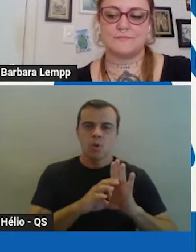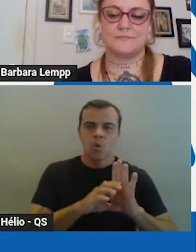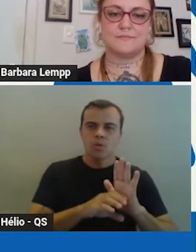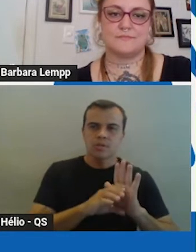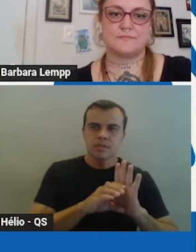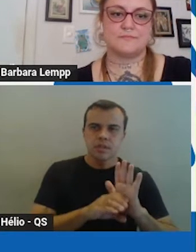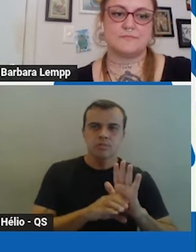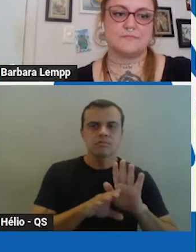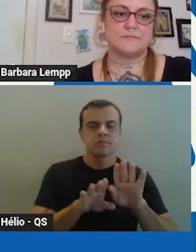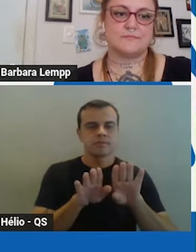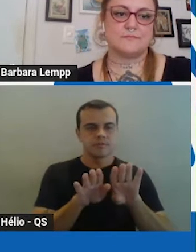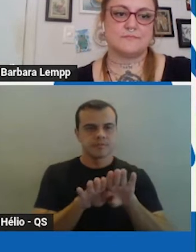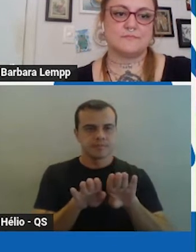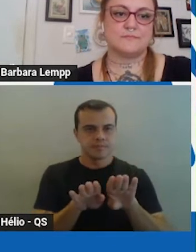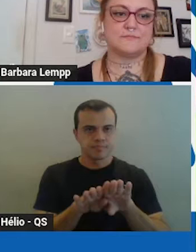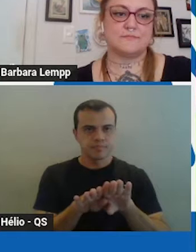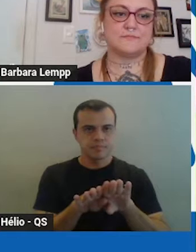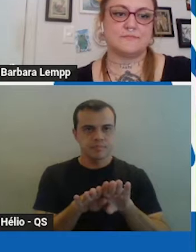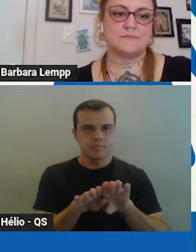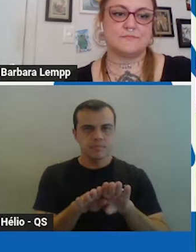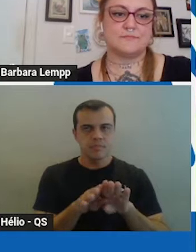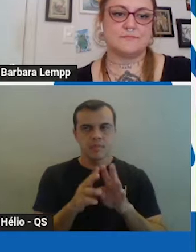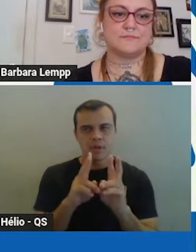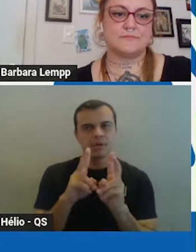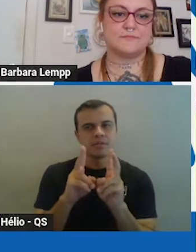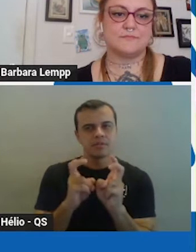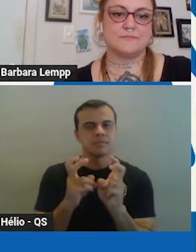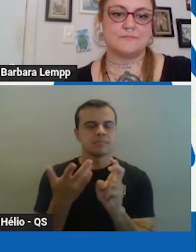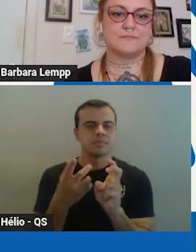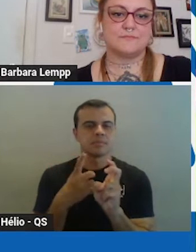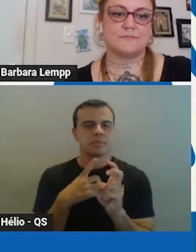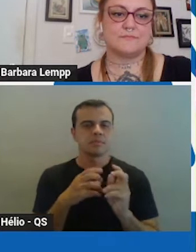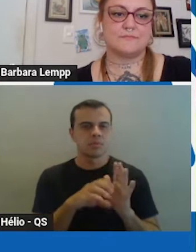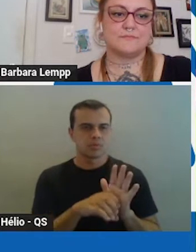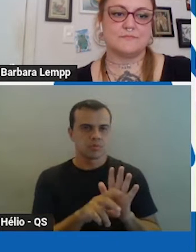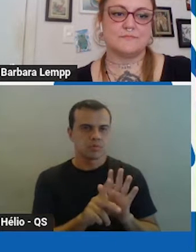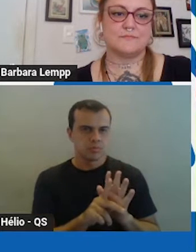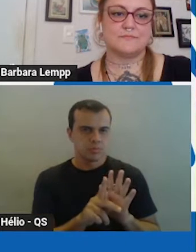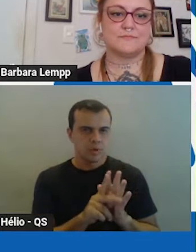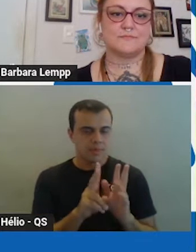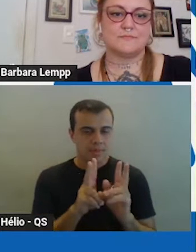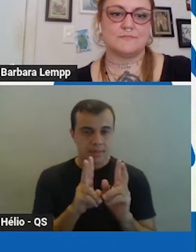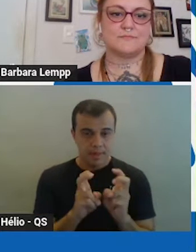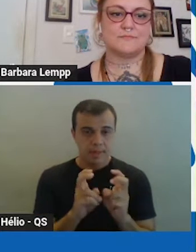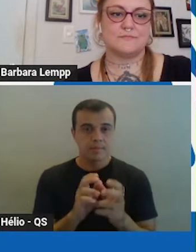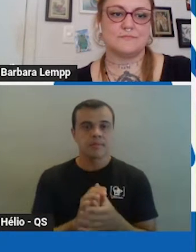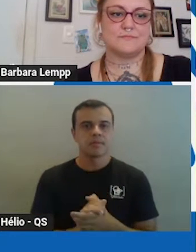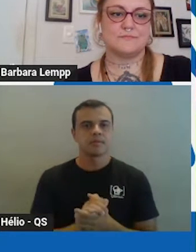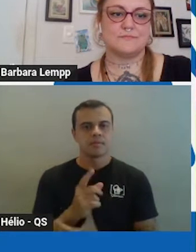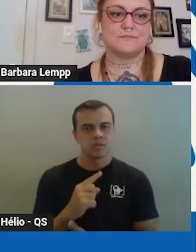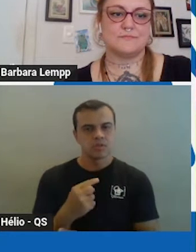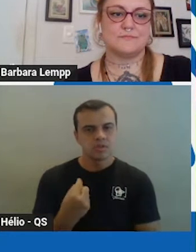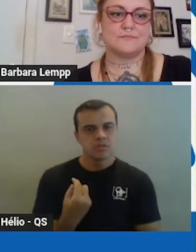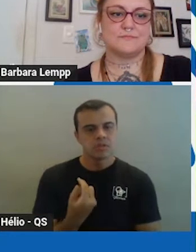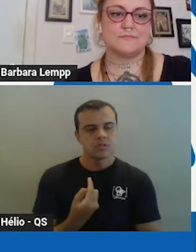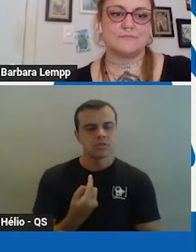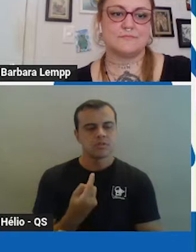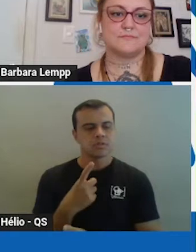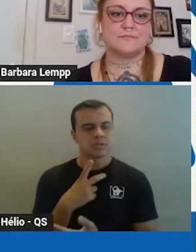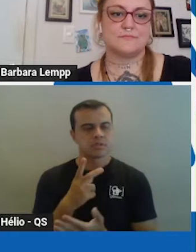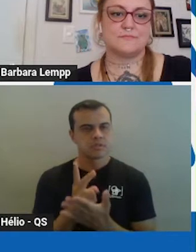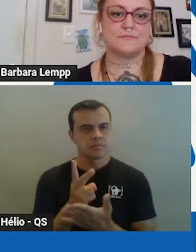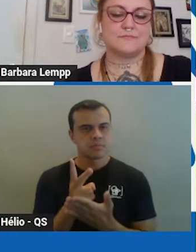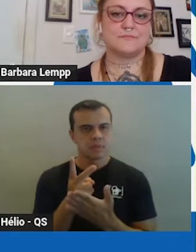definições e abordagens assim conceituais mesmo sobre o tema, para que a gente possa